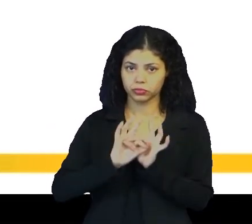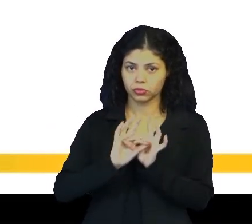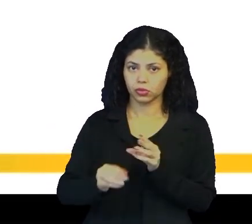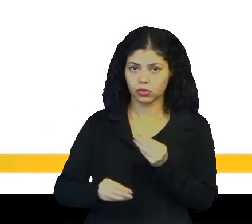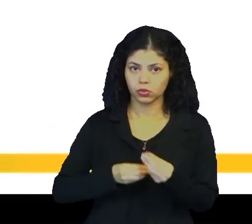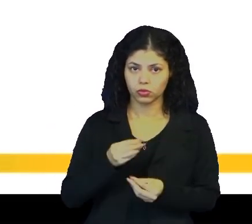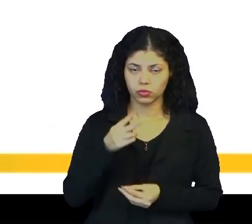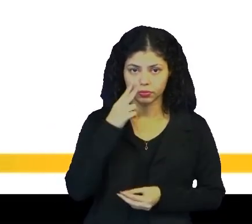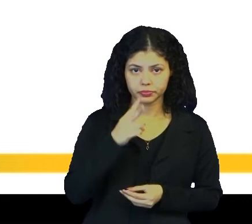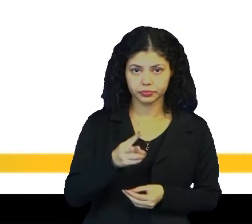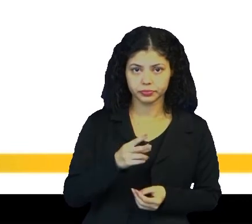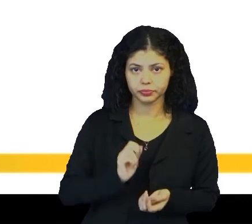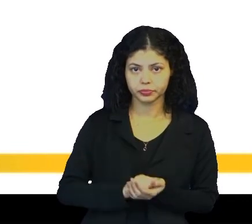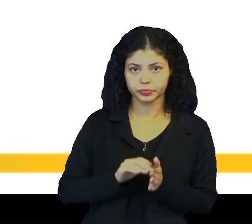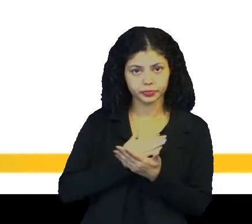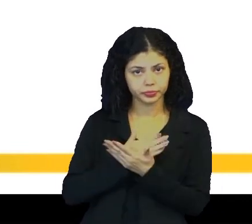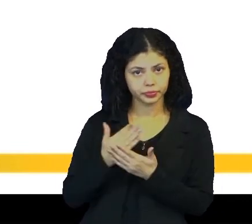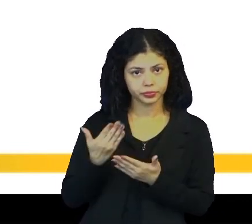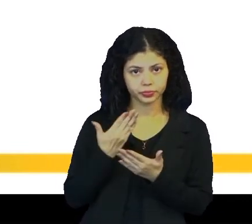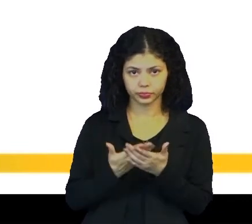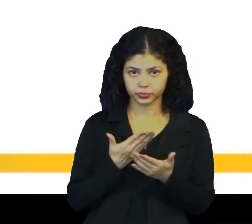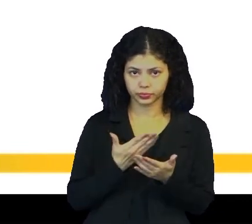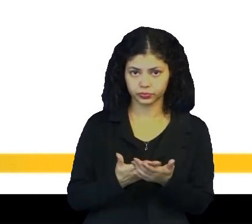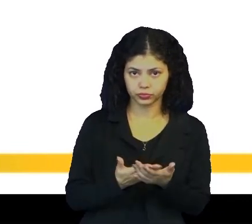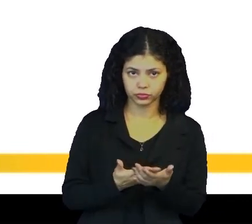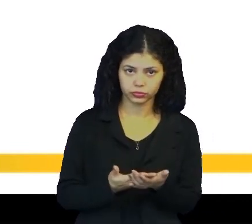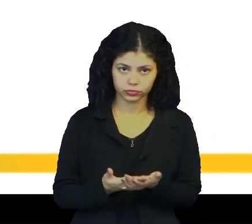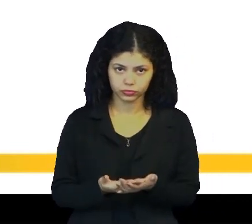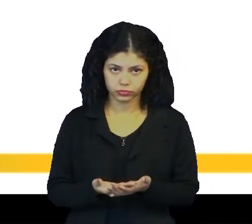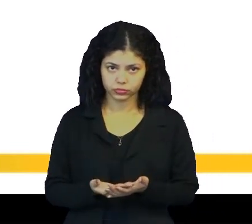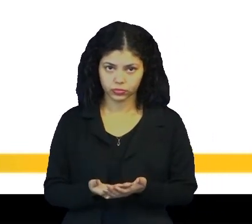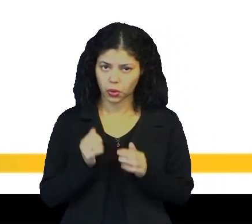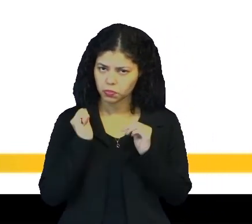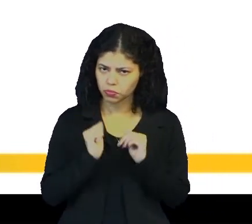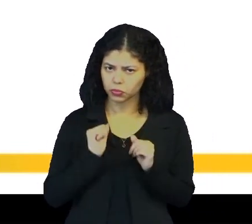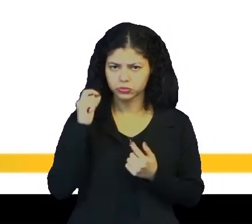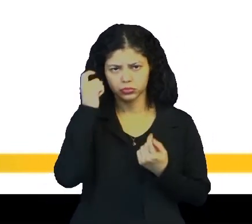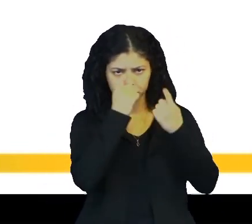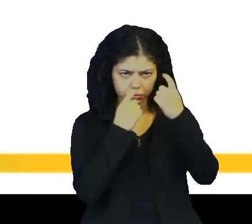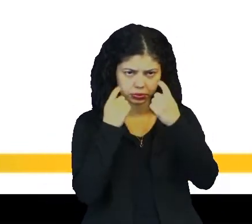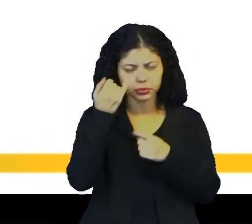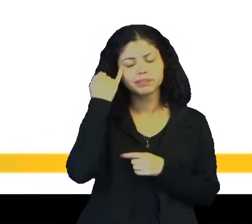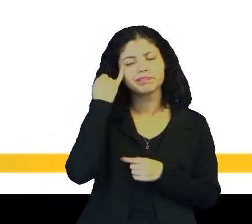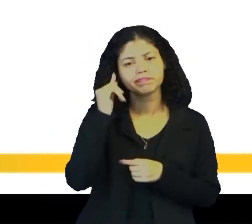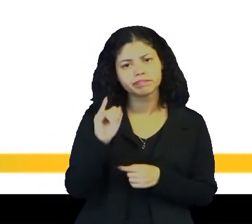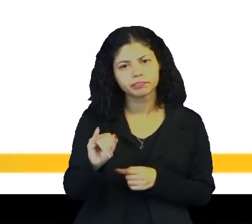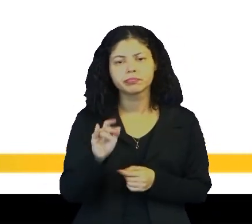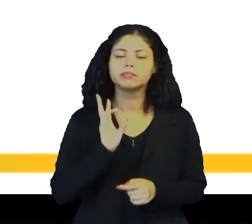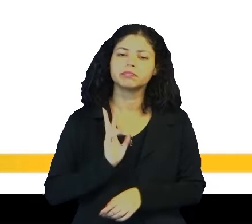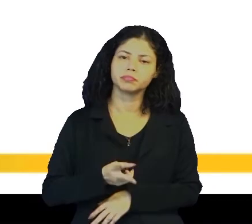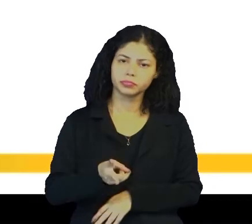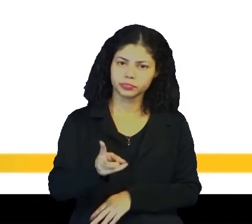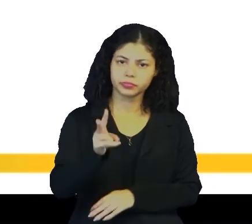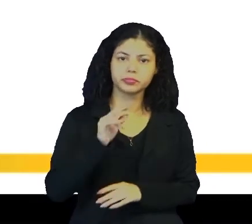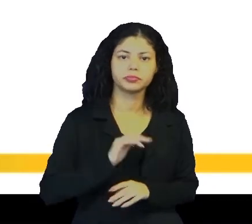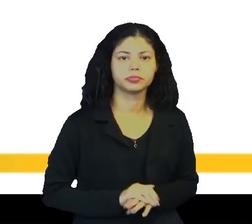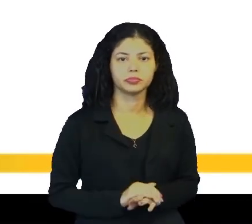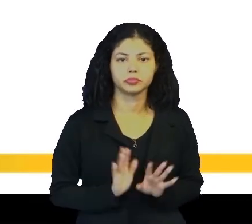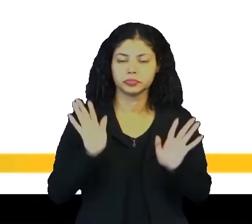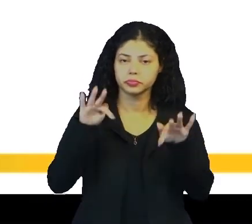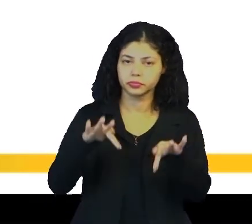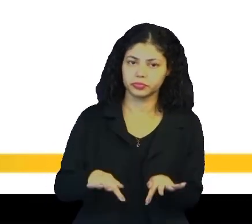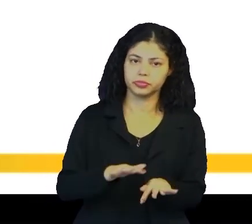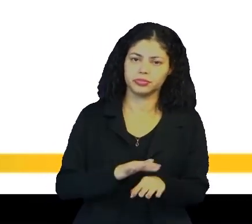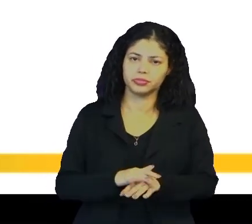vimos, né, desde o início da aula. As linking words podem expressar ideias de continuação,